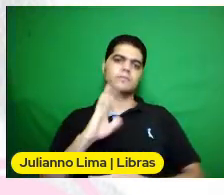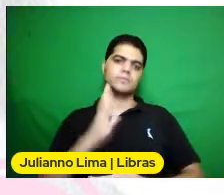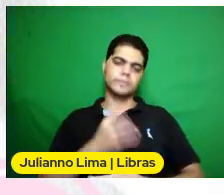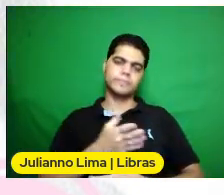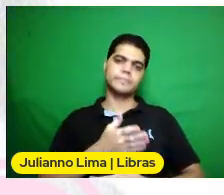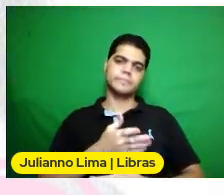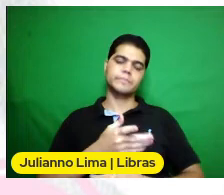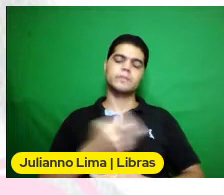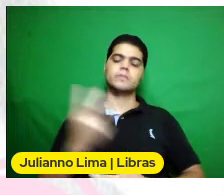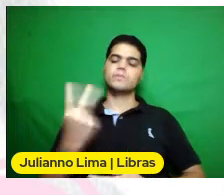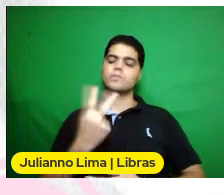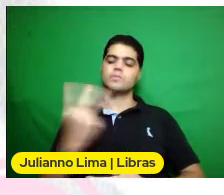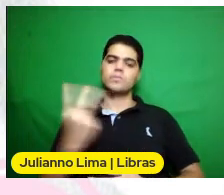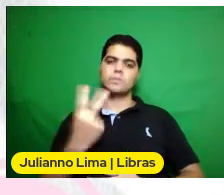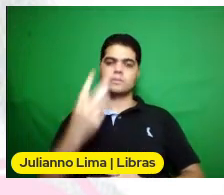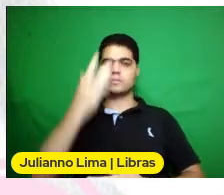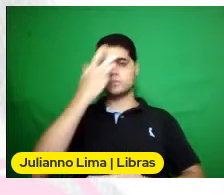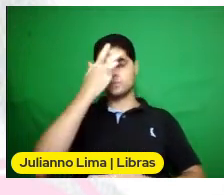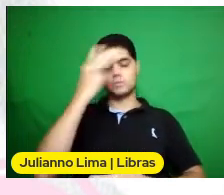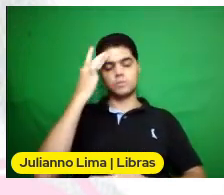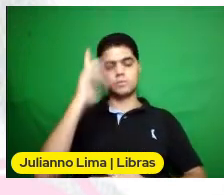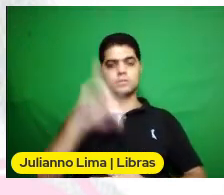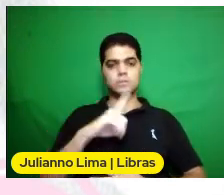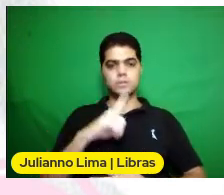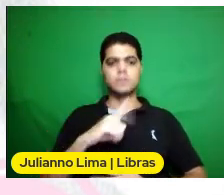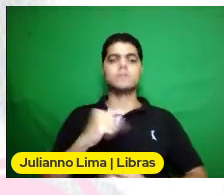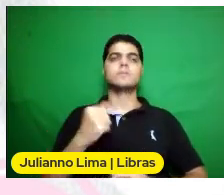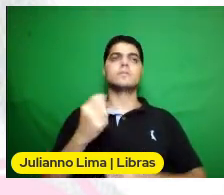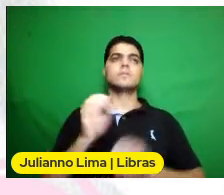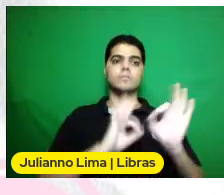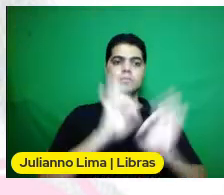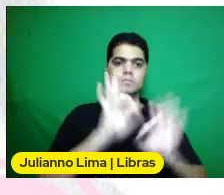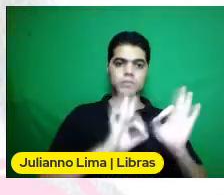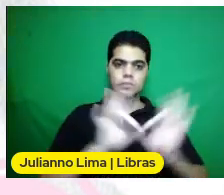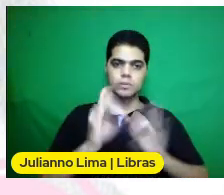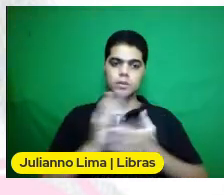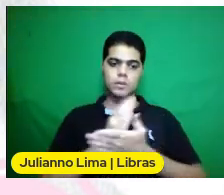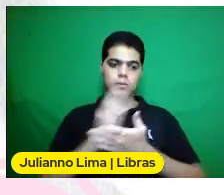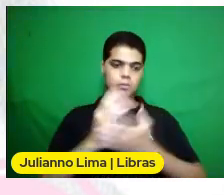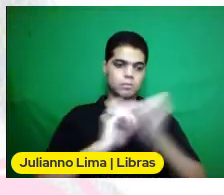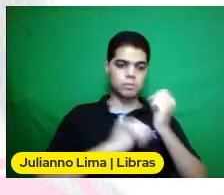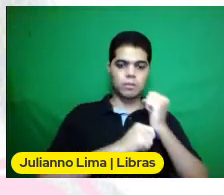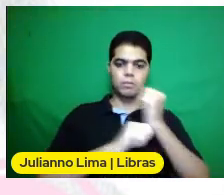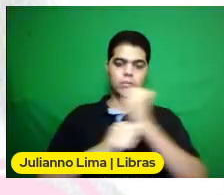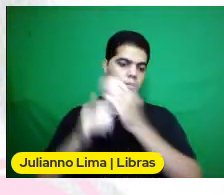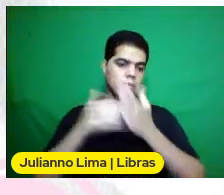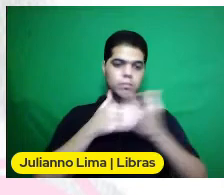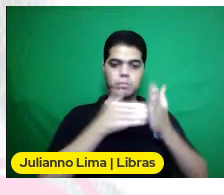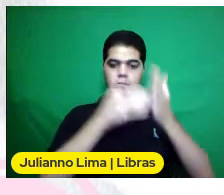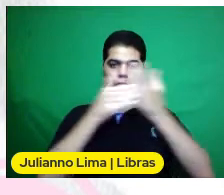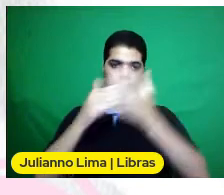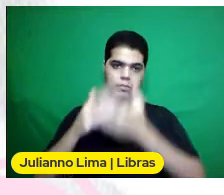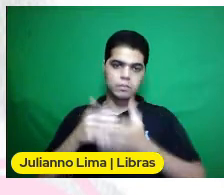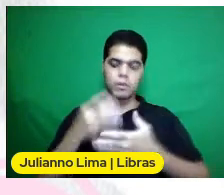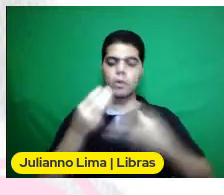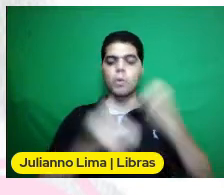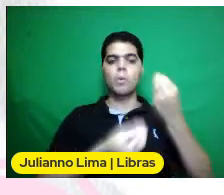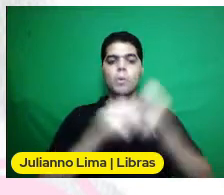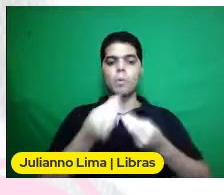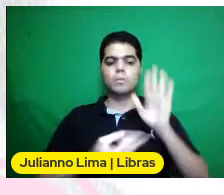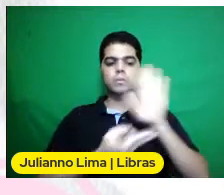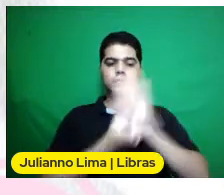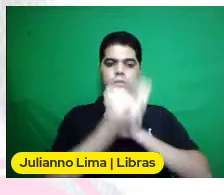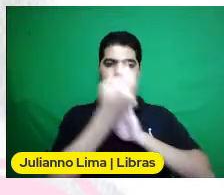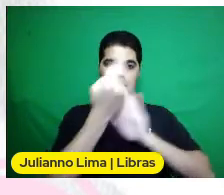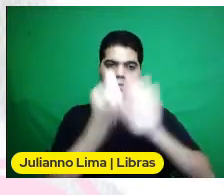duas pessoas, a gente trabalhou em cima de algumas restrições para poder que o traço não ficasse,